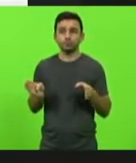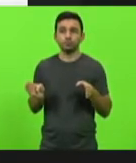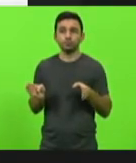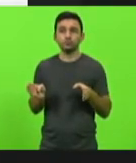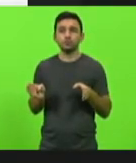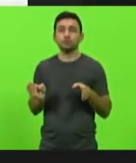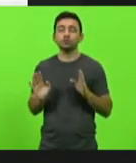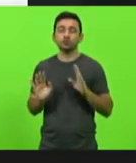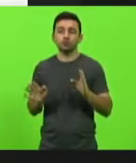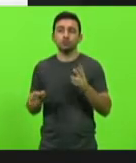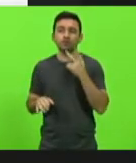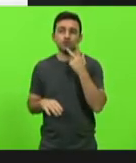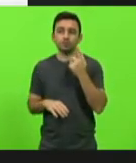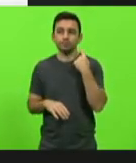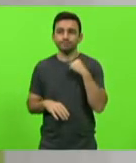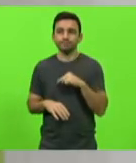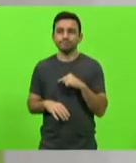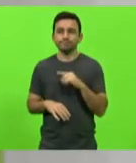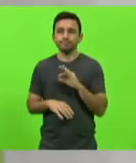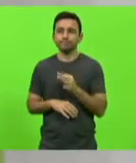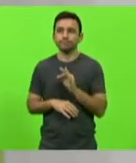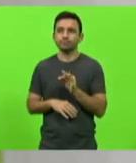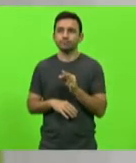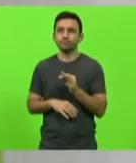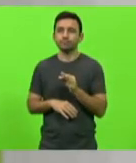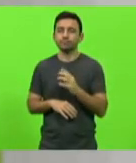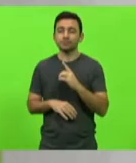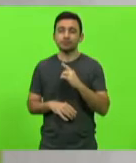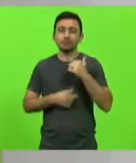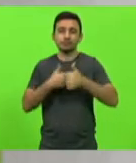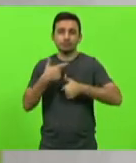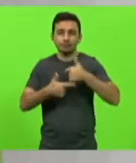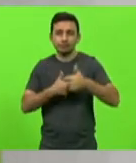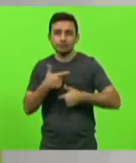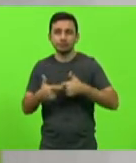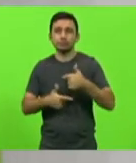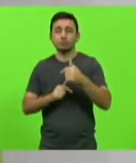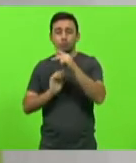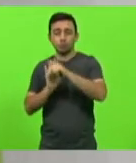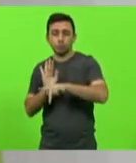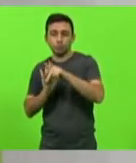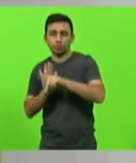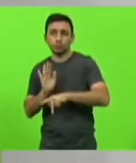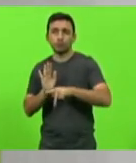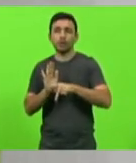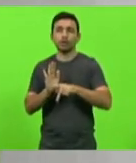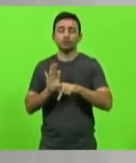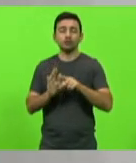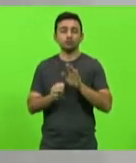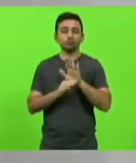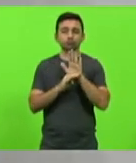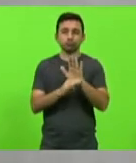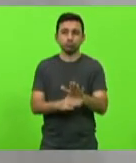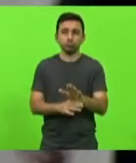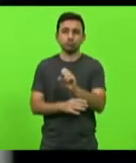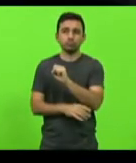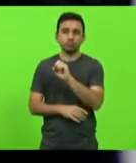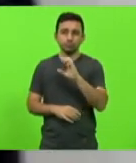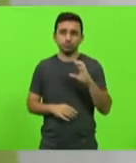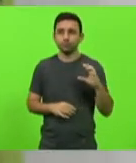relatava o deputado Silvio, de muito trabalho, muitos projetos por Santa Catarina. Nós